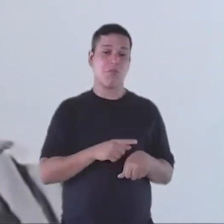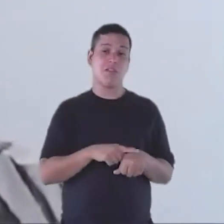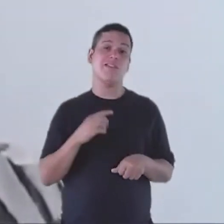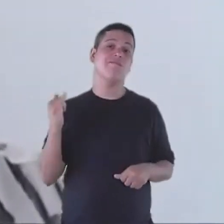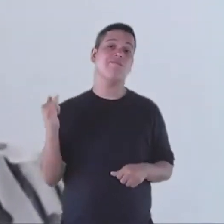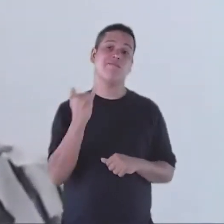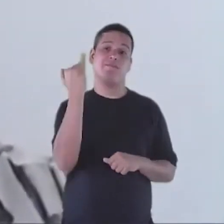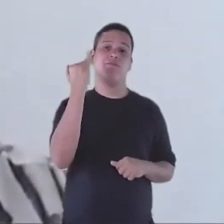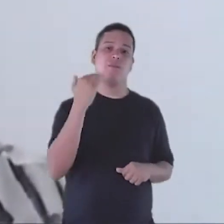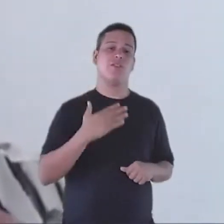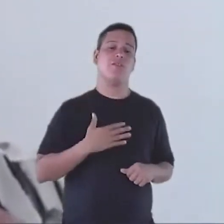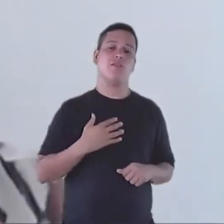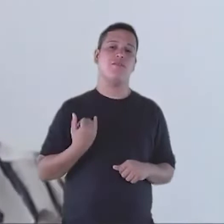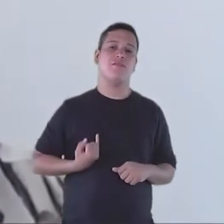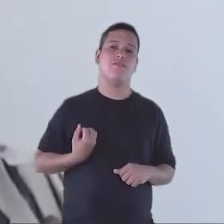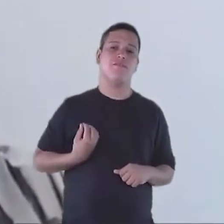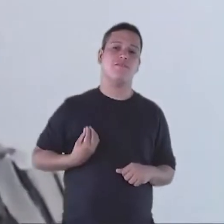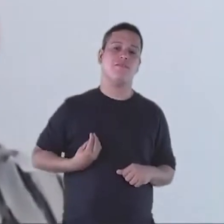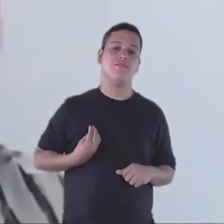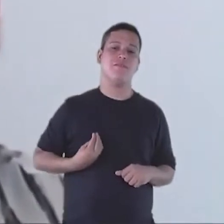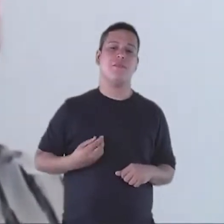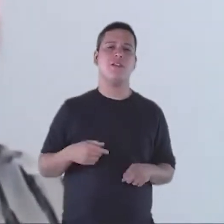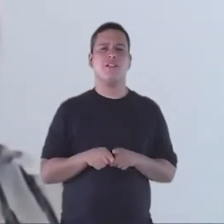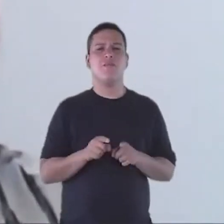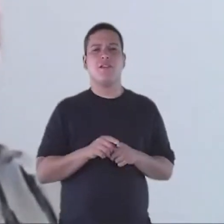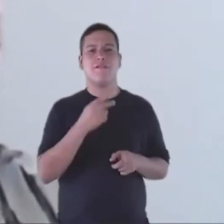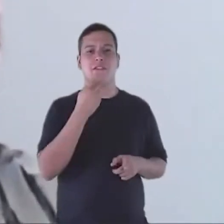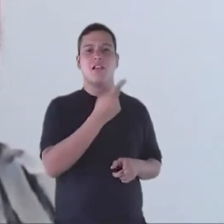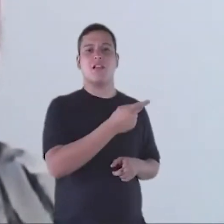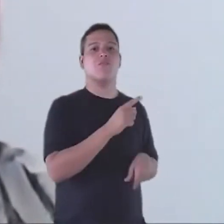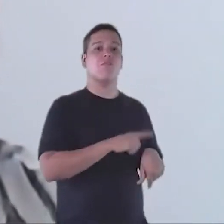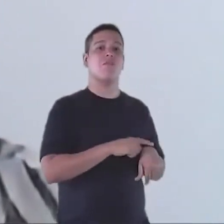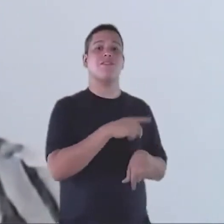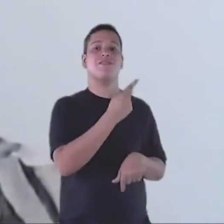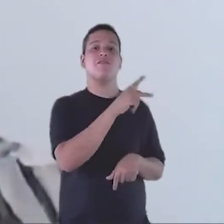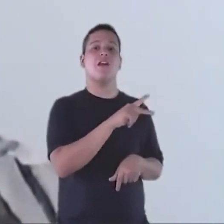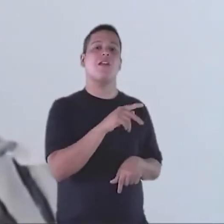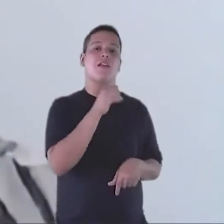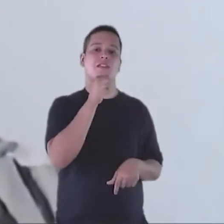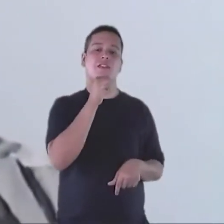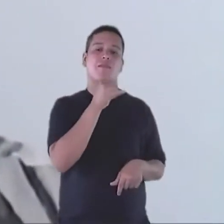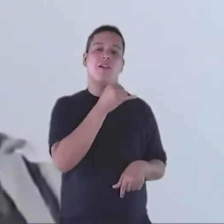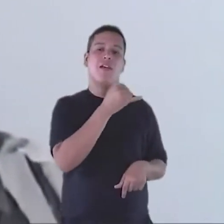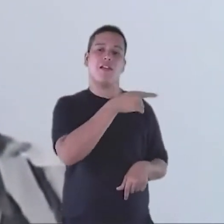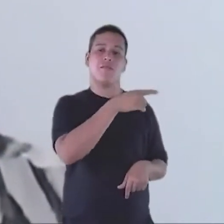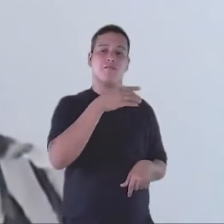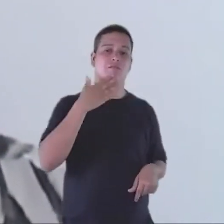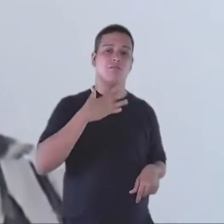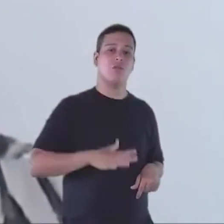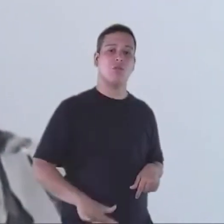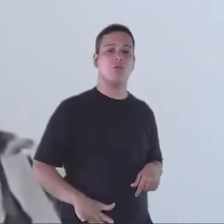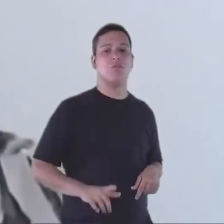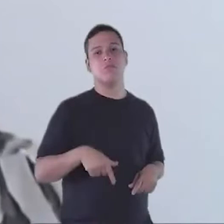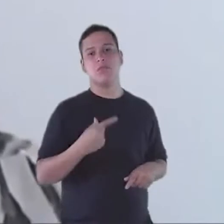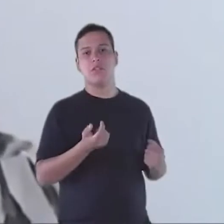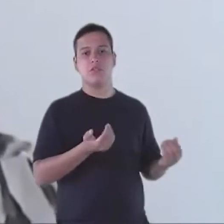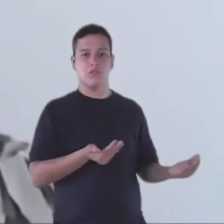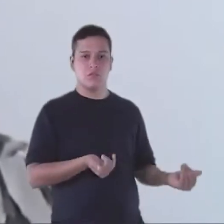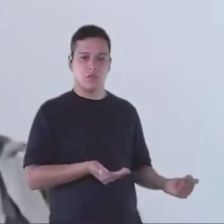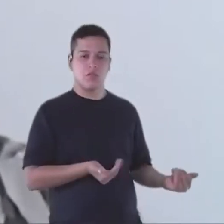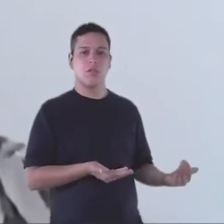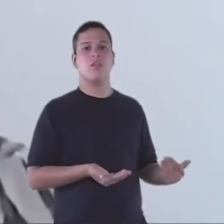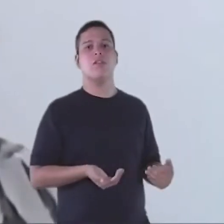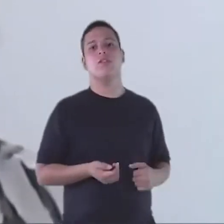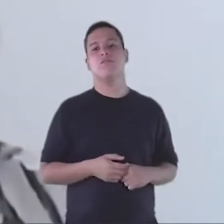marcantes, trazendo a infância dela, a adolescência, o que ela passou. No,